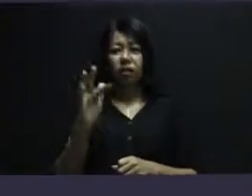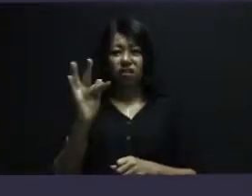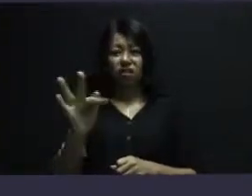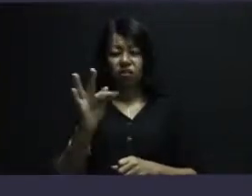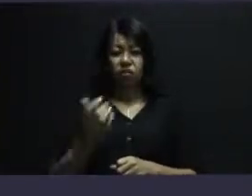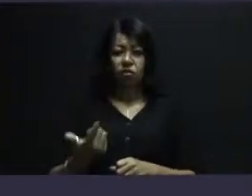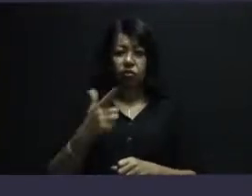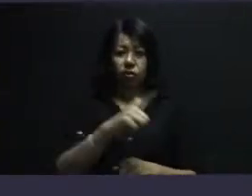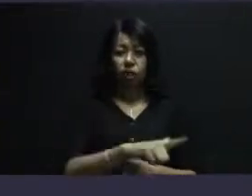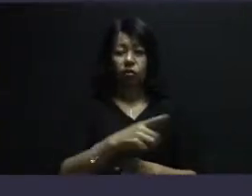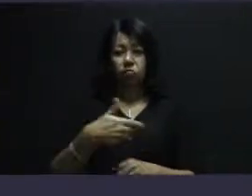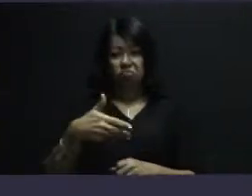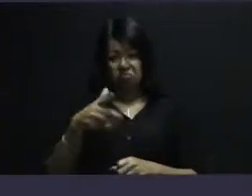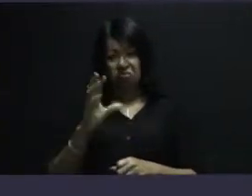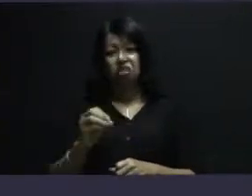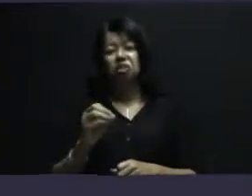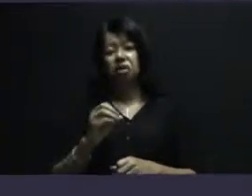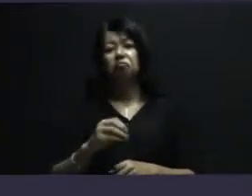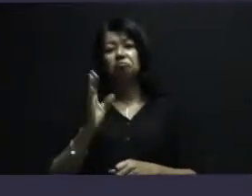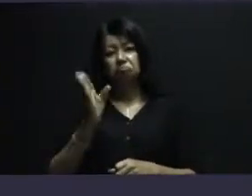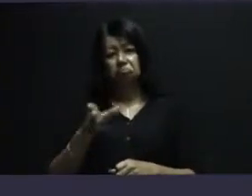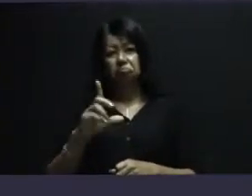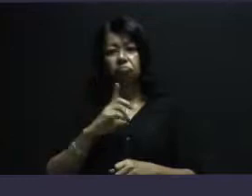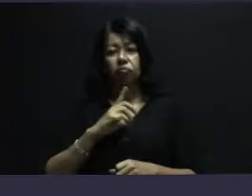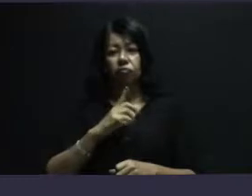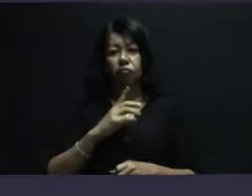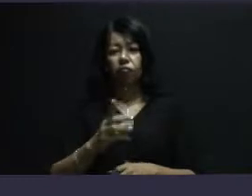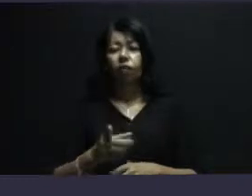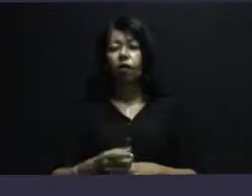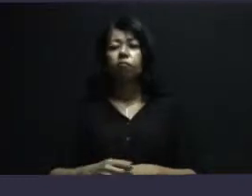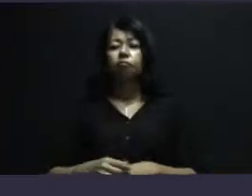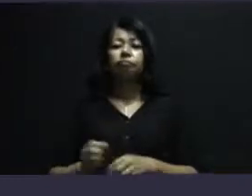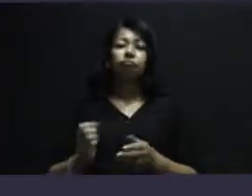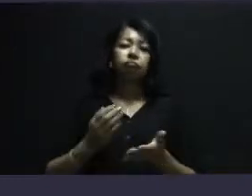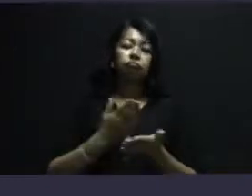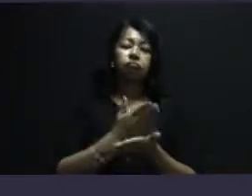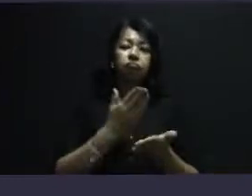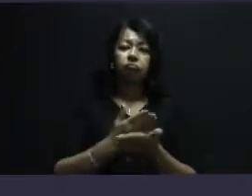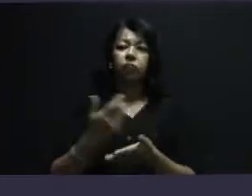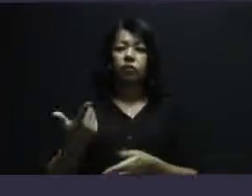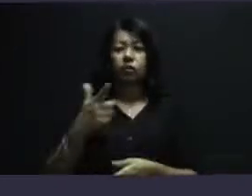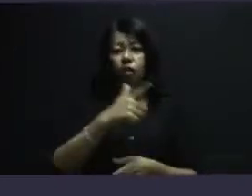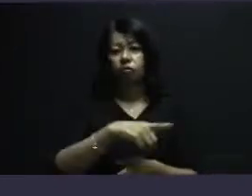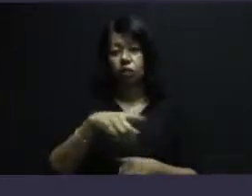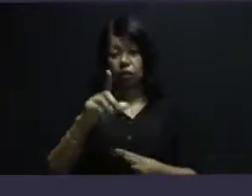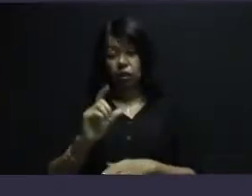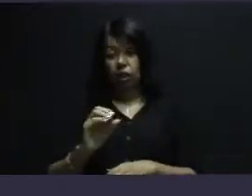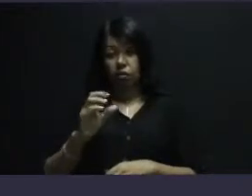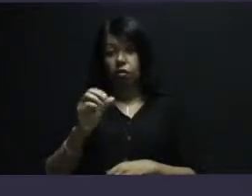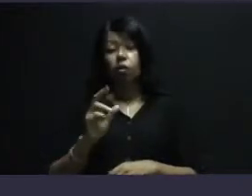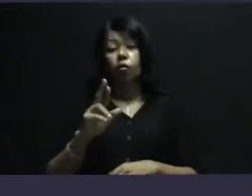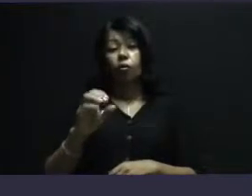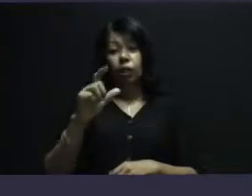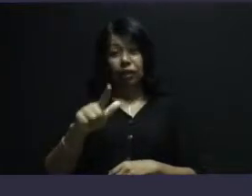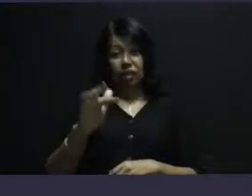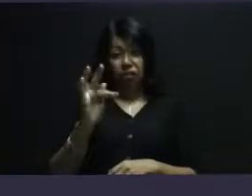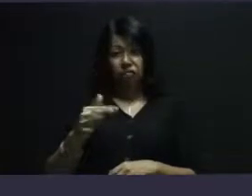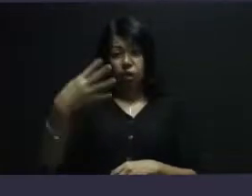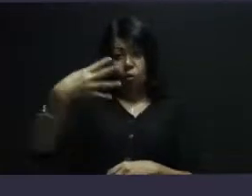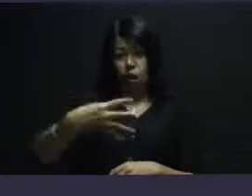sua existência. Lançamento da coleção literária, 20 anos da regulamentação do CREF 4 São